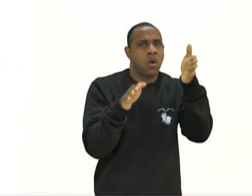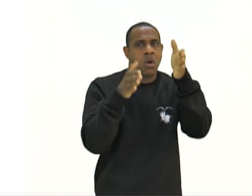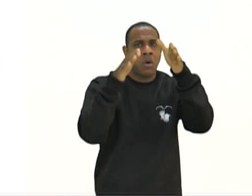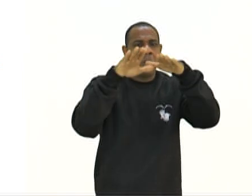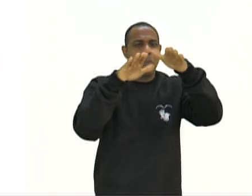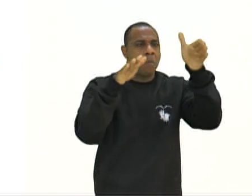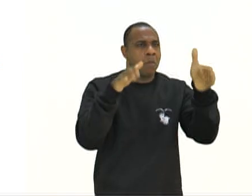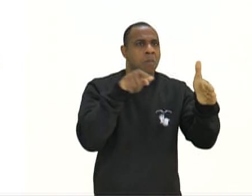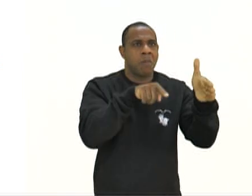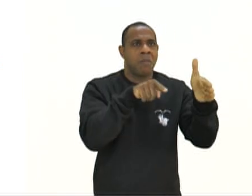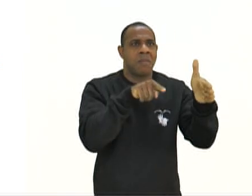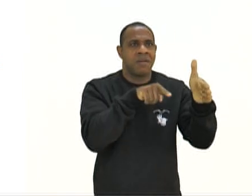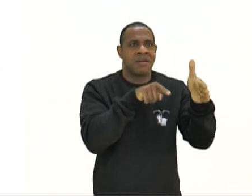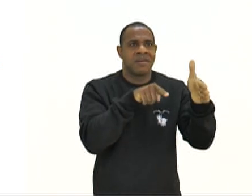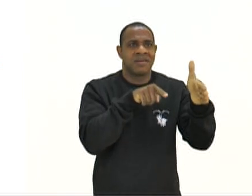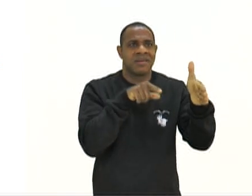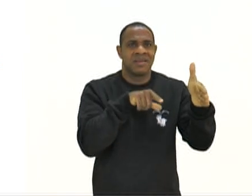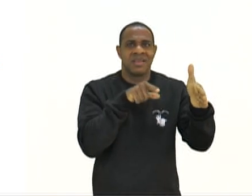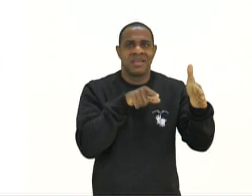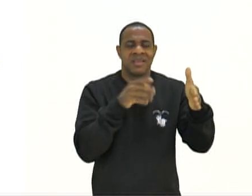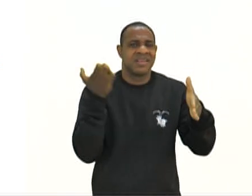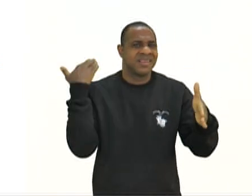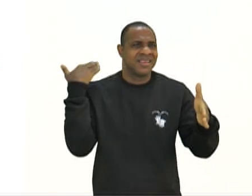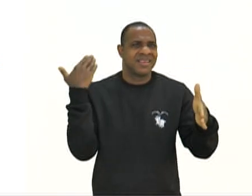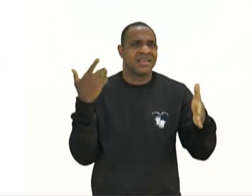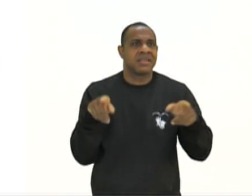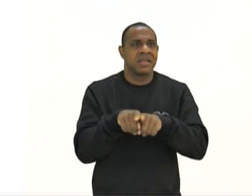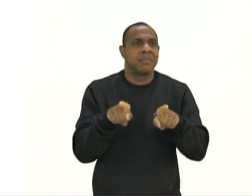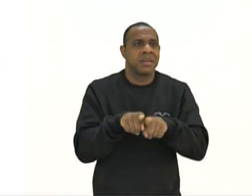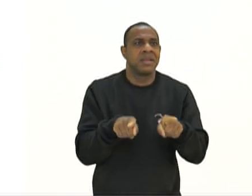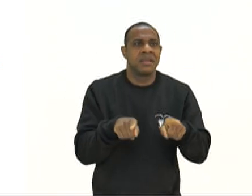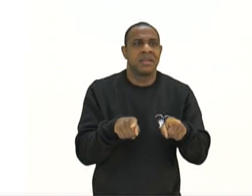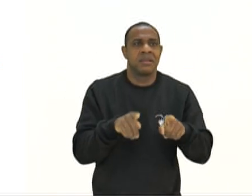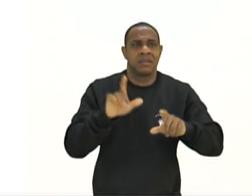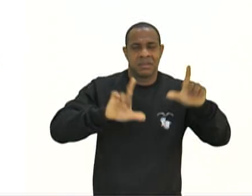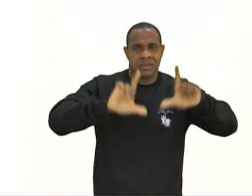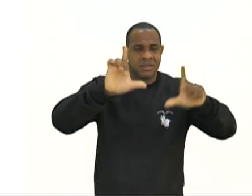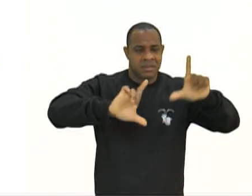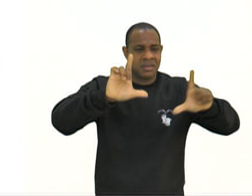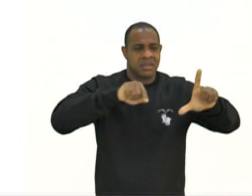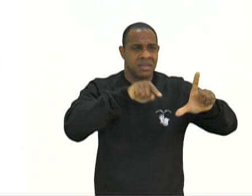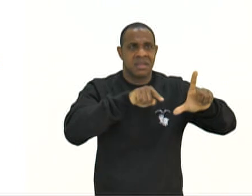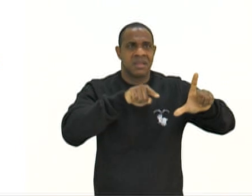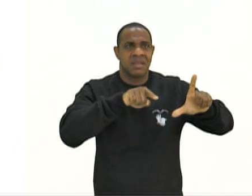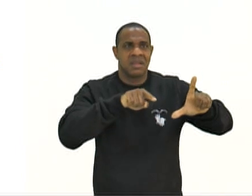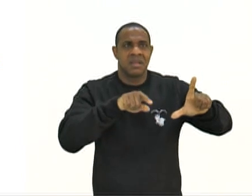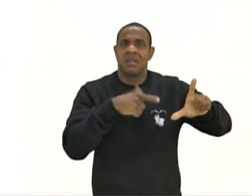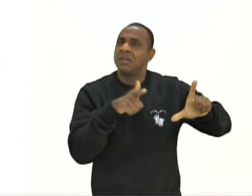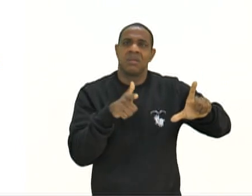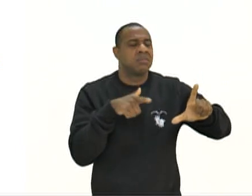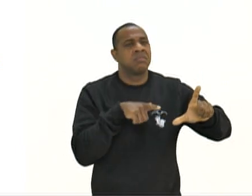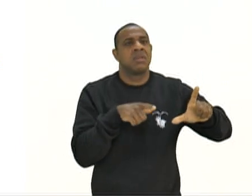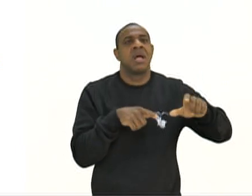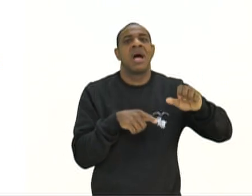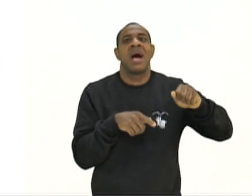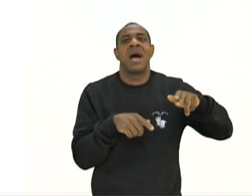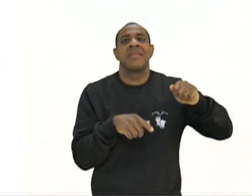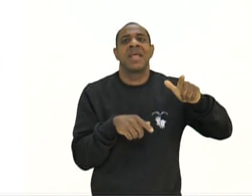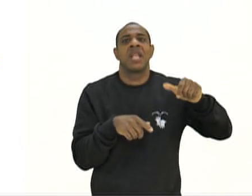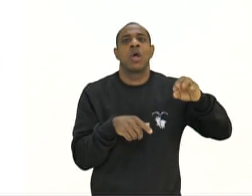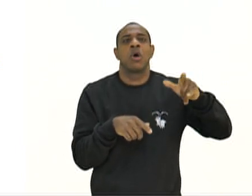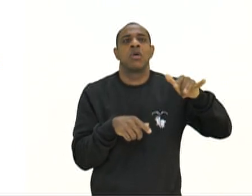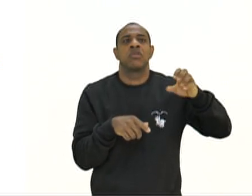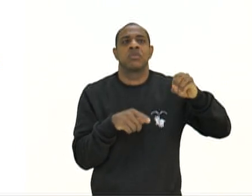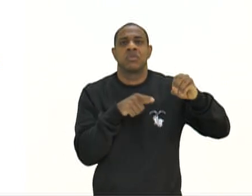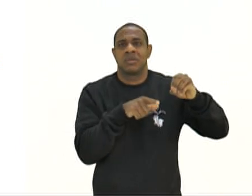de imagem. E esse tipo de aparelho telefônico, ele aparelho televisivo, então não fazia a adequação